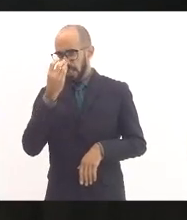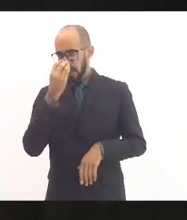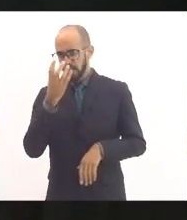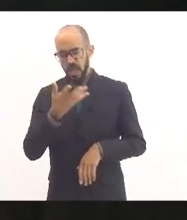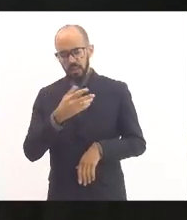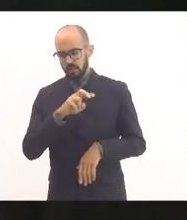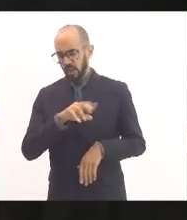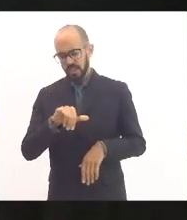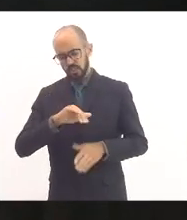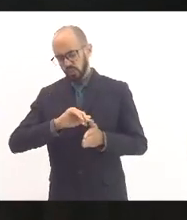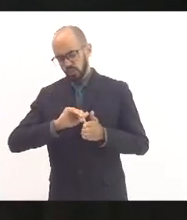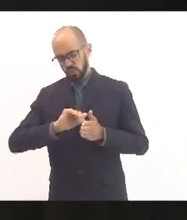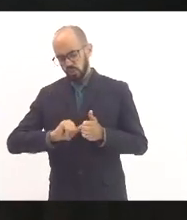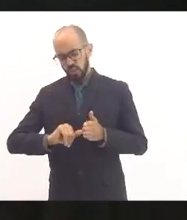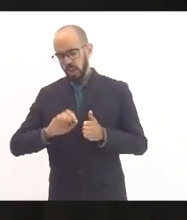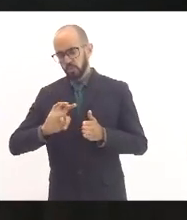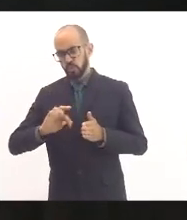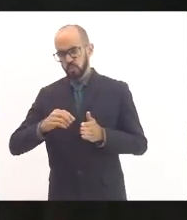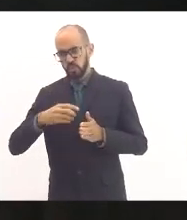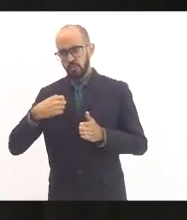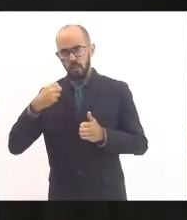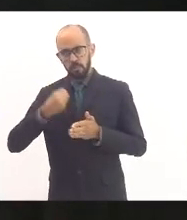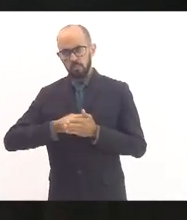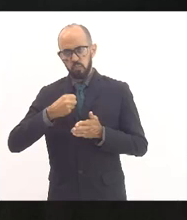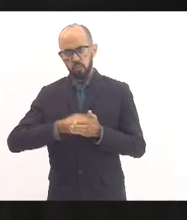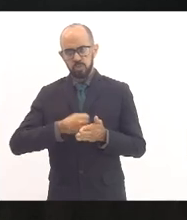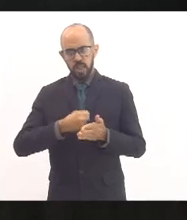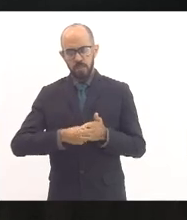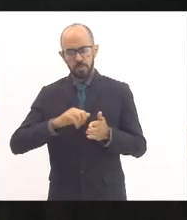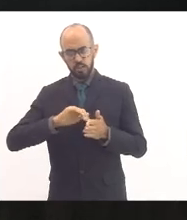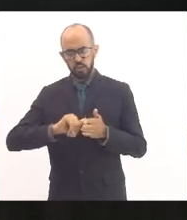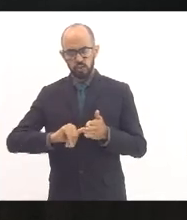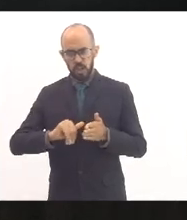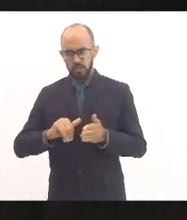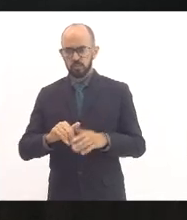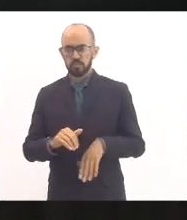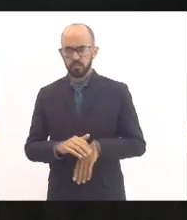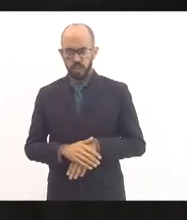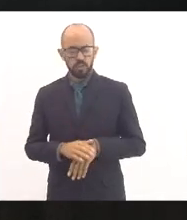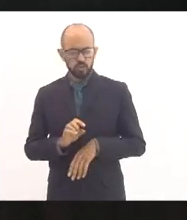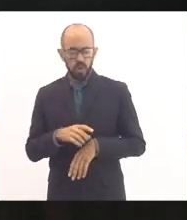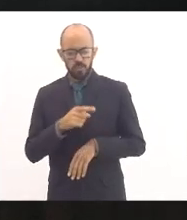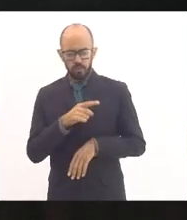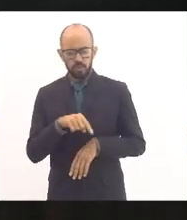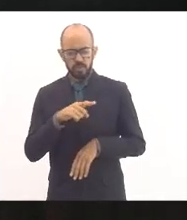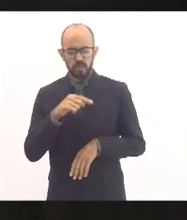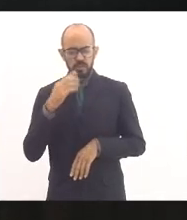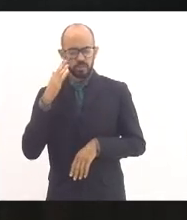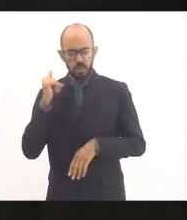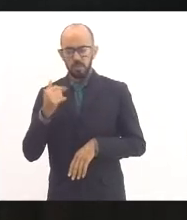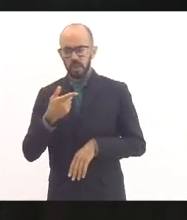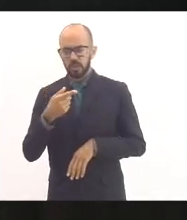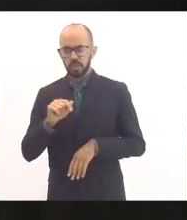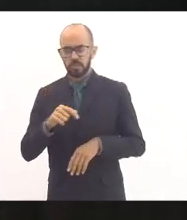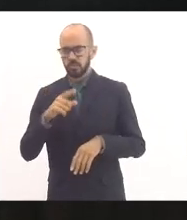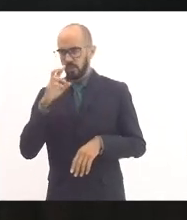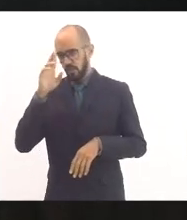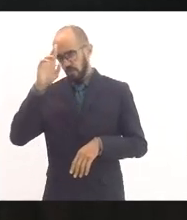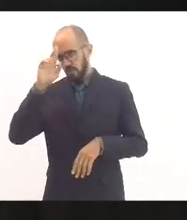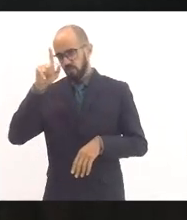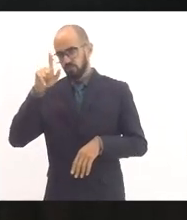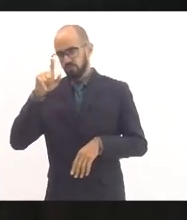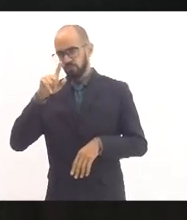suprimir tudo eu vou brigar para todo mundo aqui vai brigar para isso tá é só pra vocês saberem que isso aí foi um